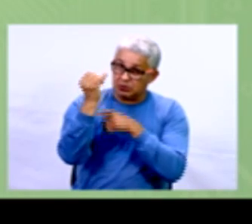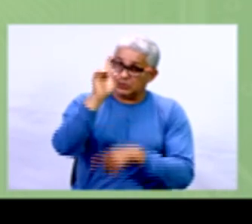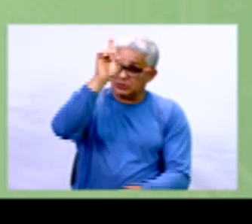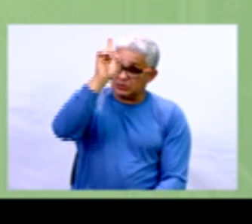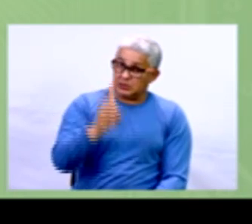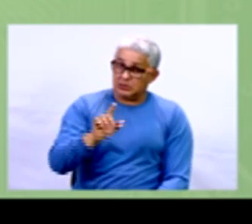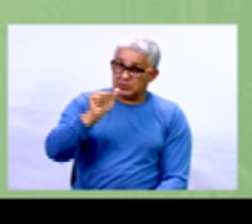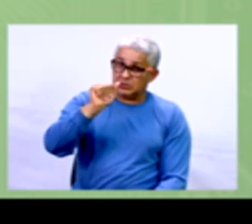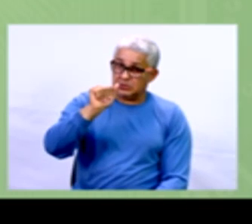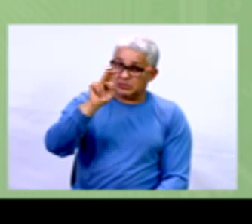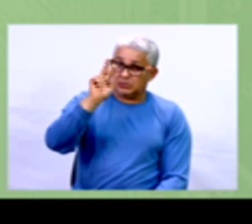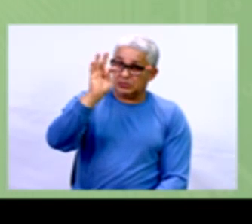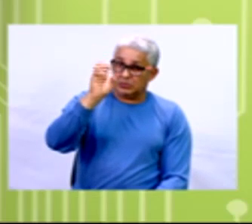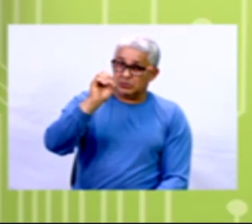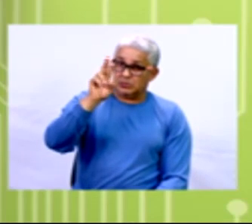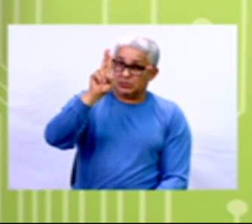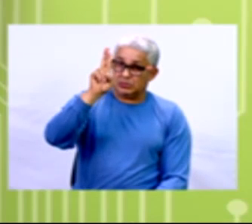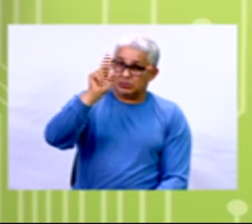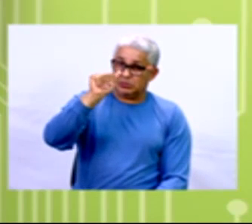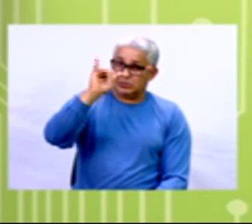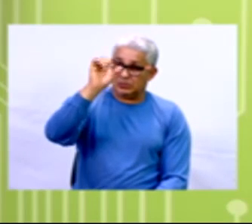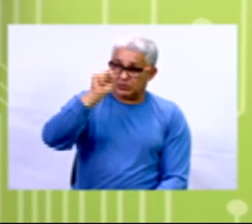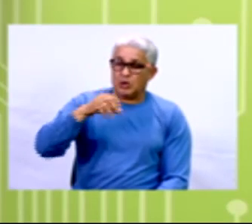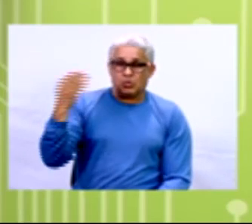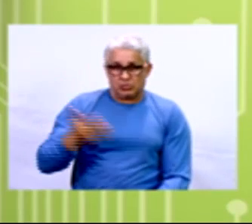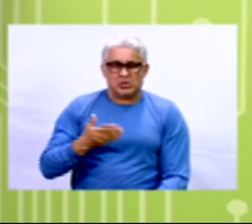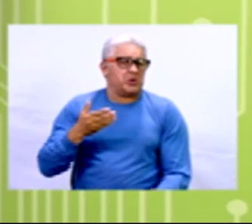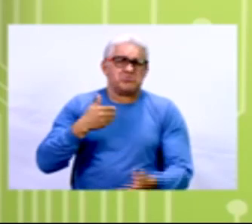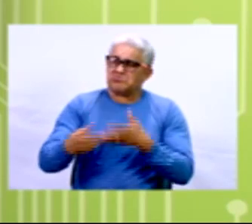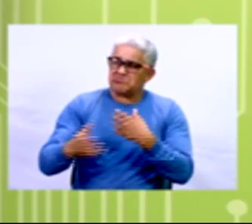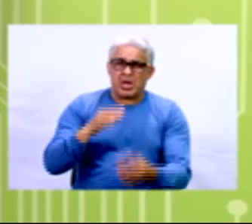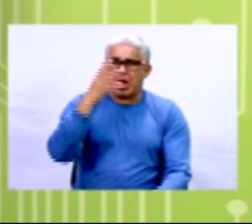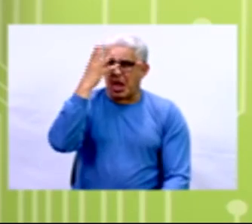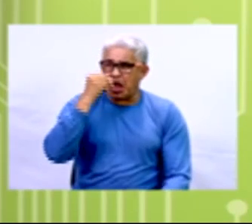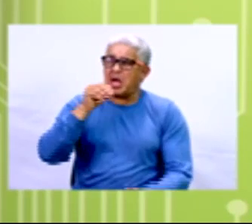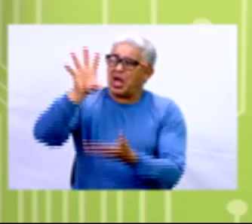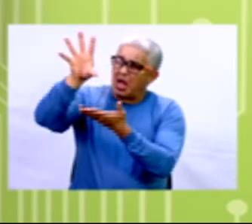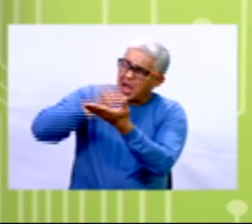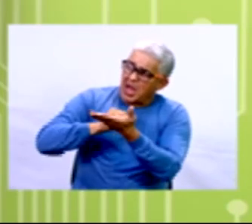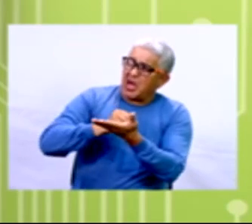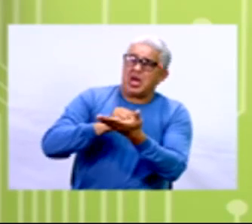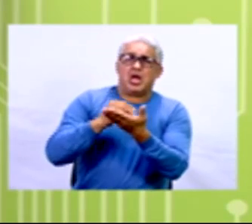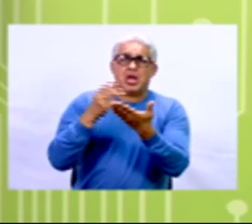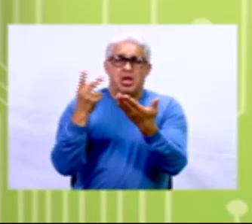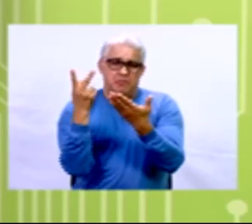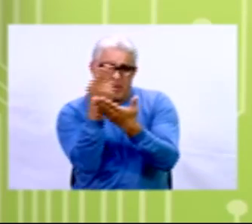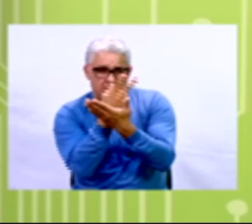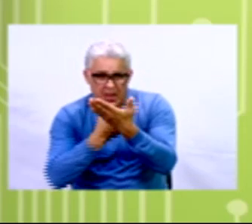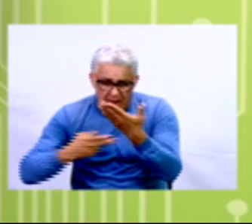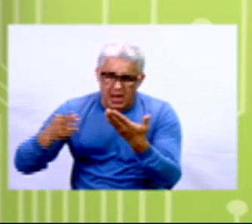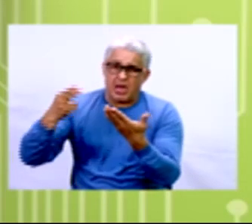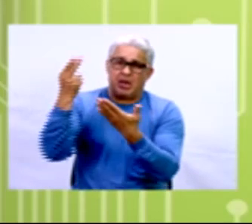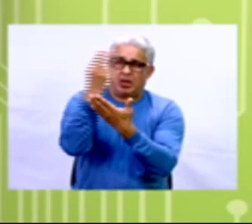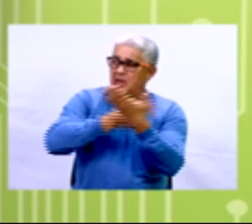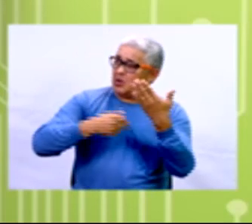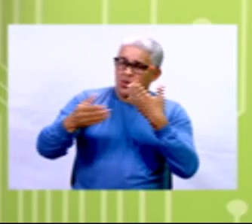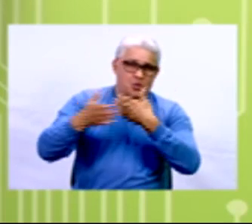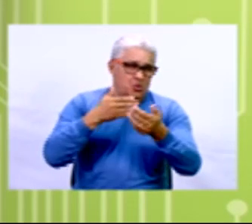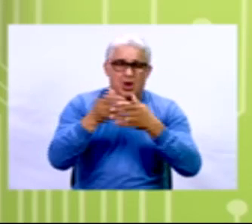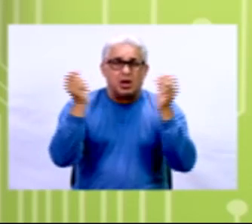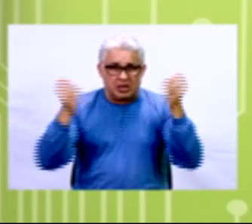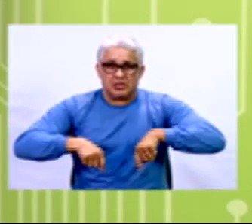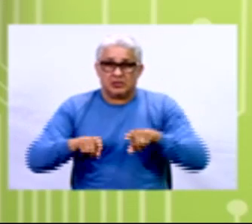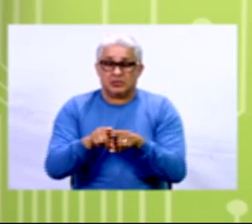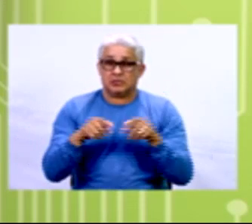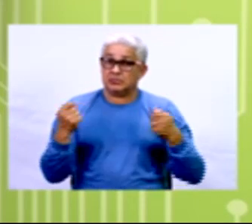hoje, você pode navegar na internet e baixar qualquer imagem, né? Copiar, recortar qualquer imagem. Então,